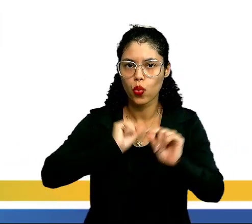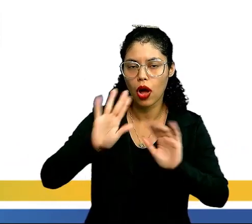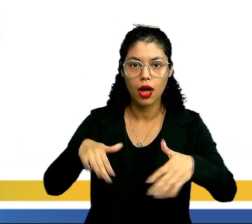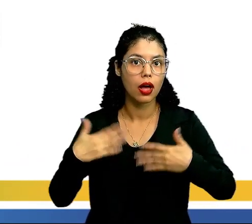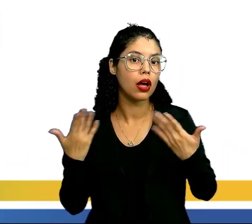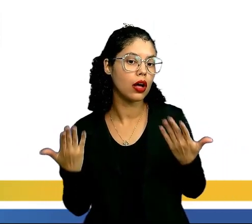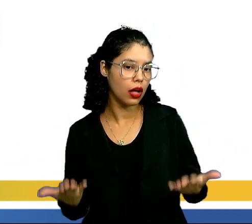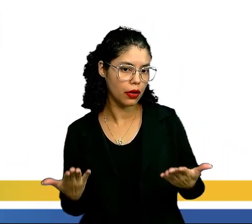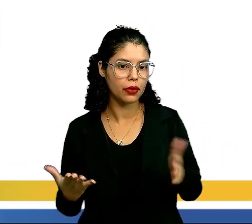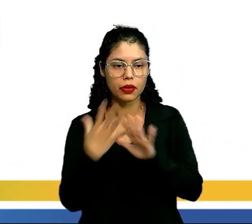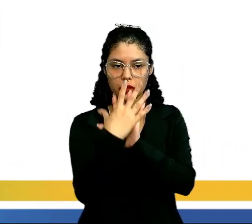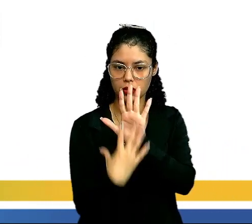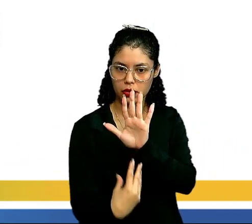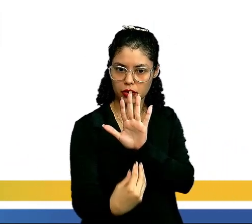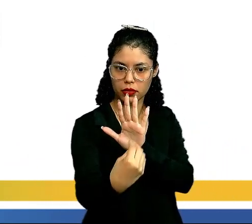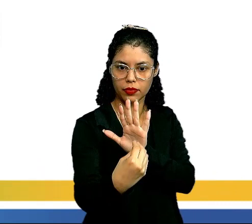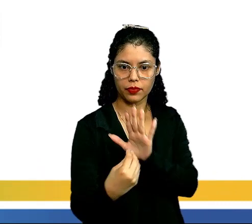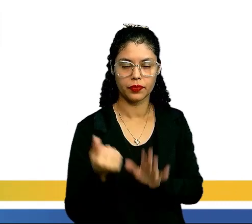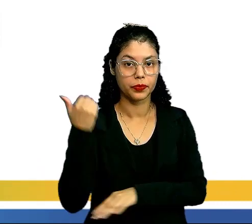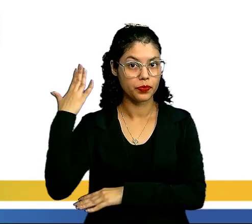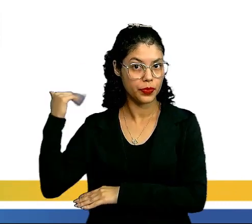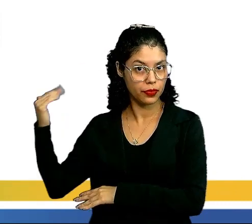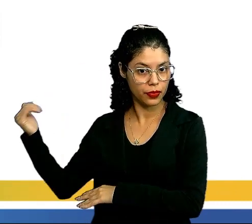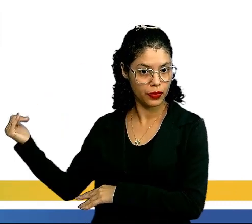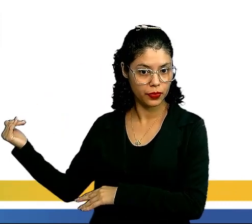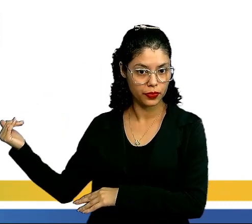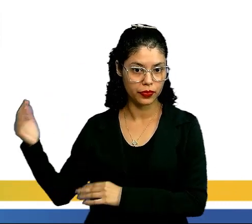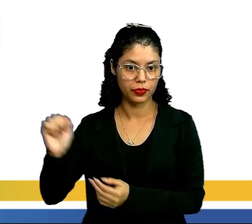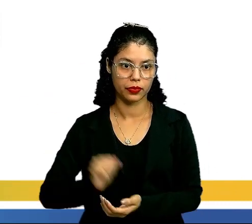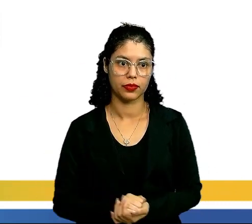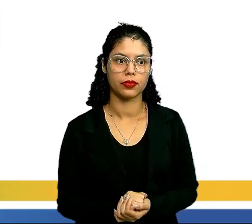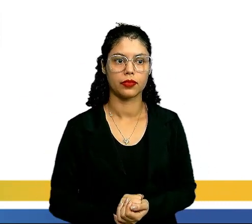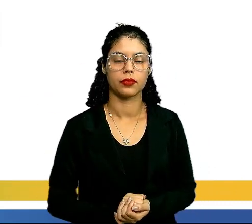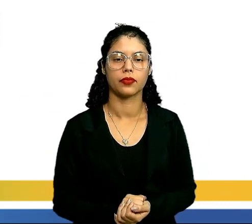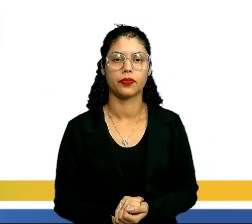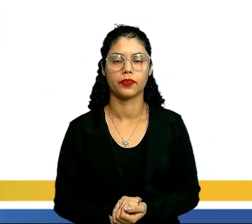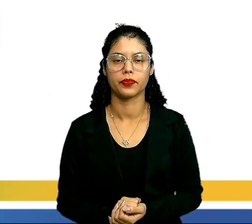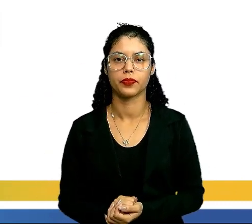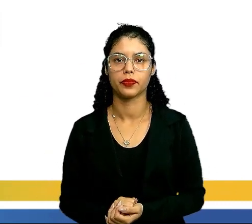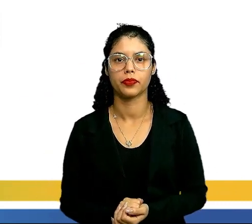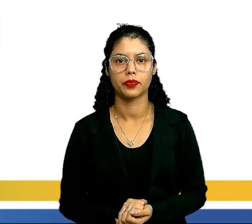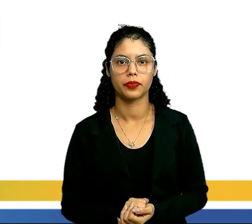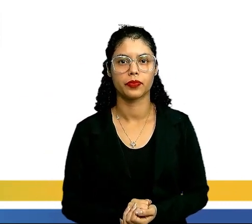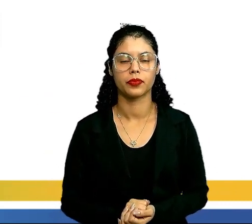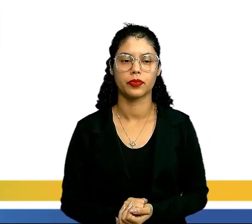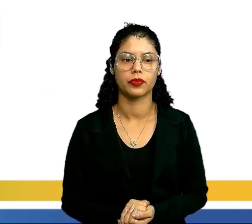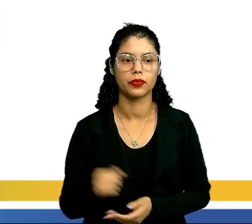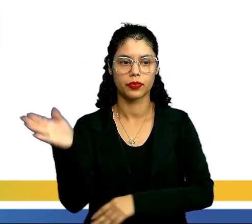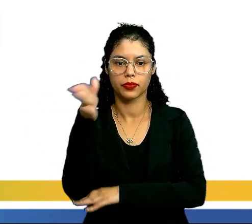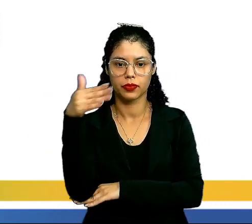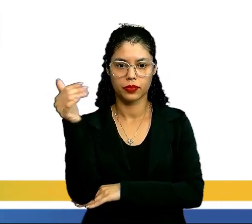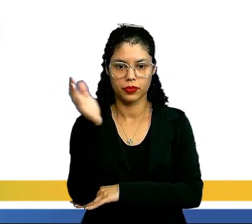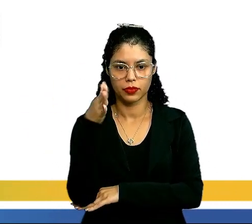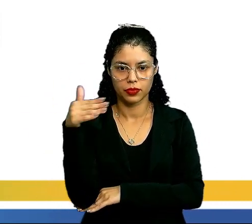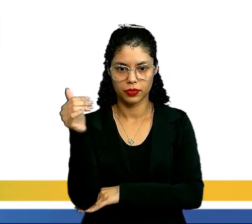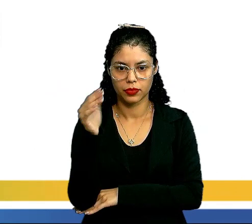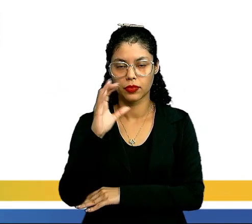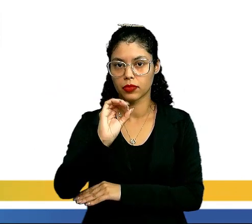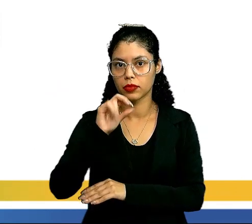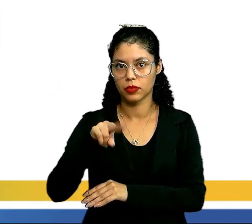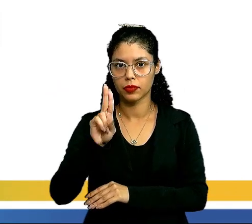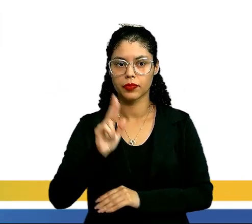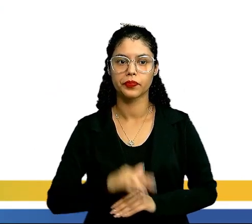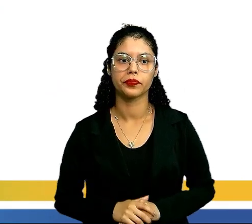é a projeção mais famosa desse tipo, né, de projeção cartográfica? A bandeira, o emblema da